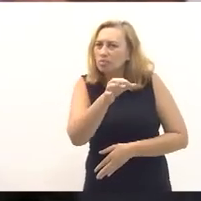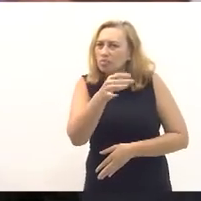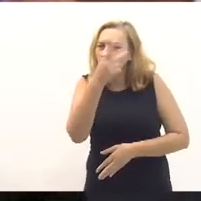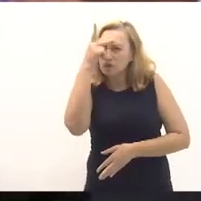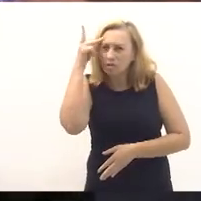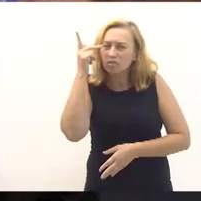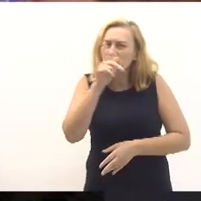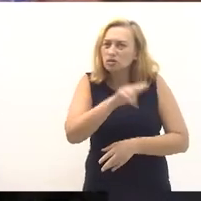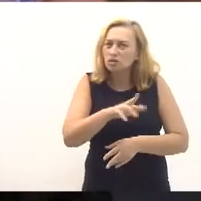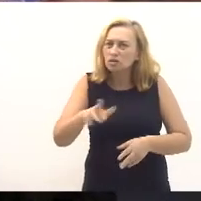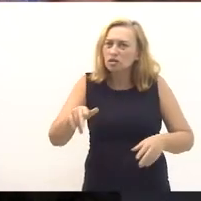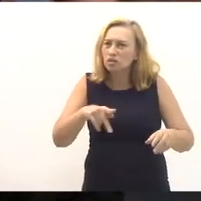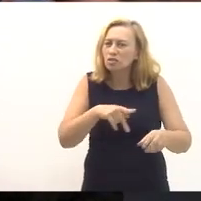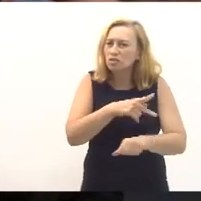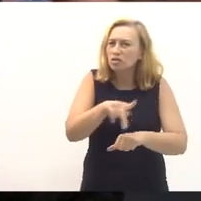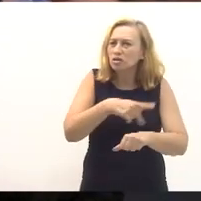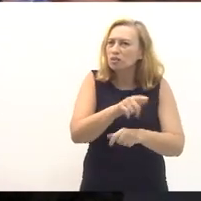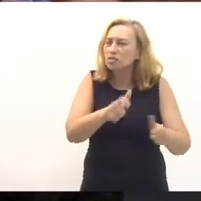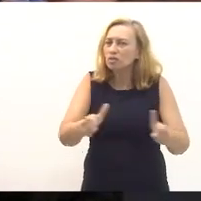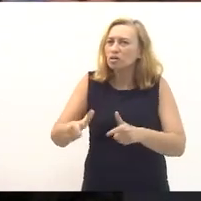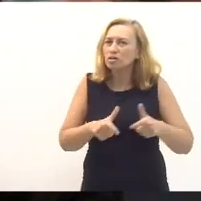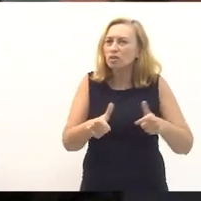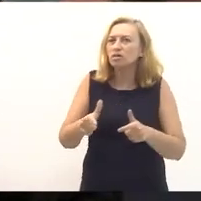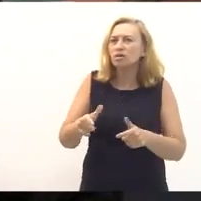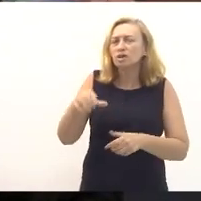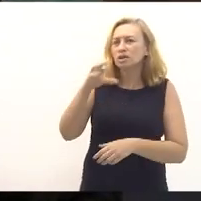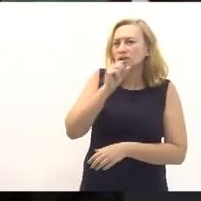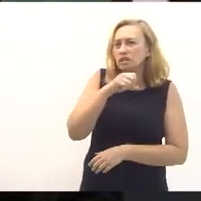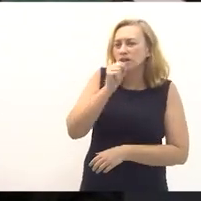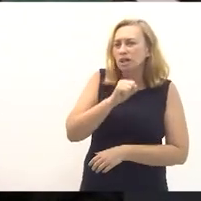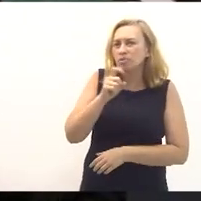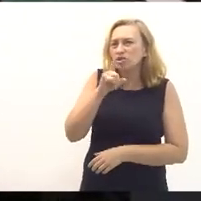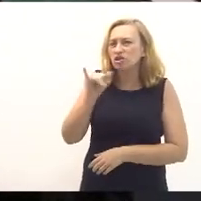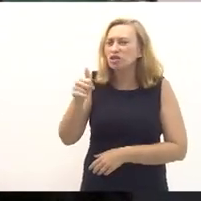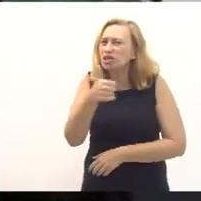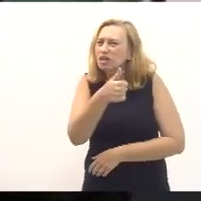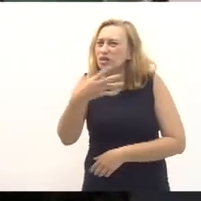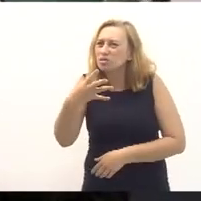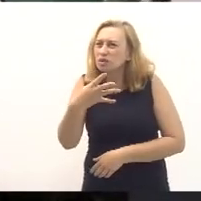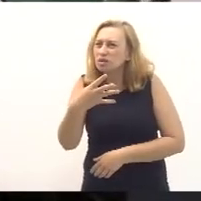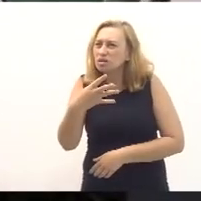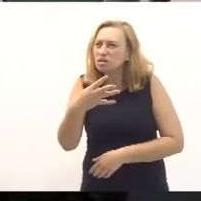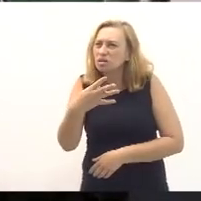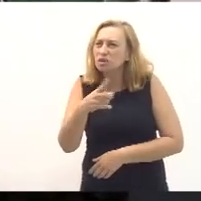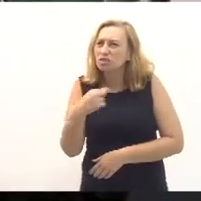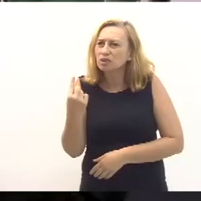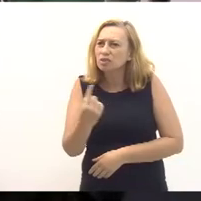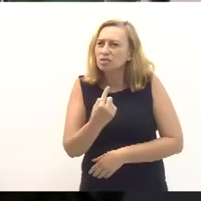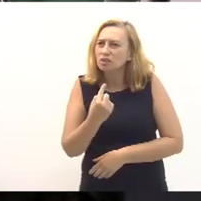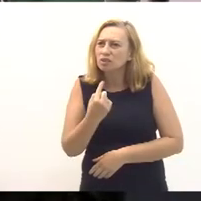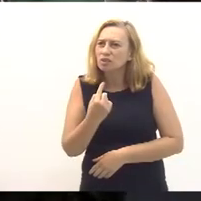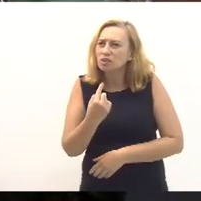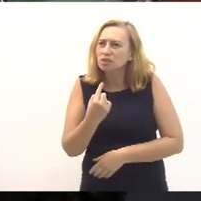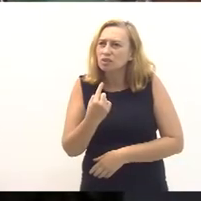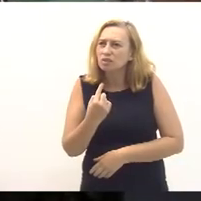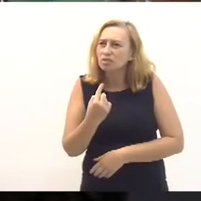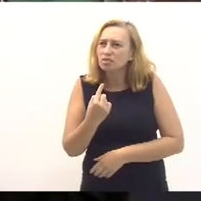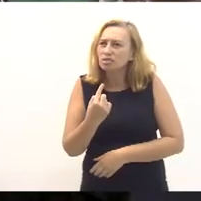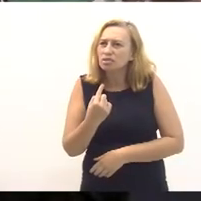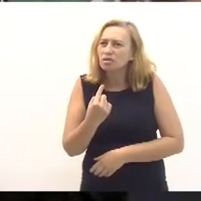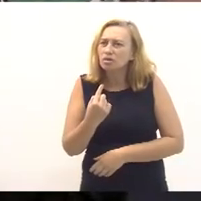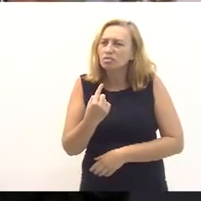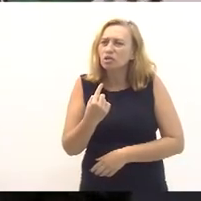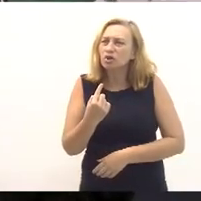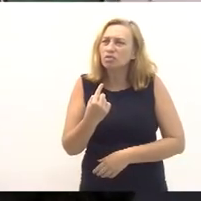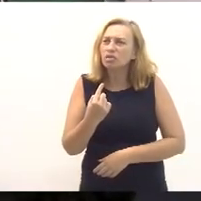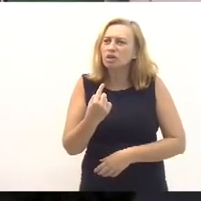diferentes partes do país e agora no sábado da semana que vende a 14 nós vamos ter o nosso evento Nacional depois de